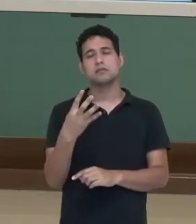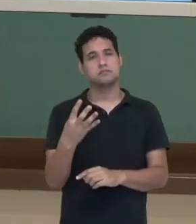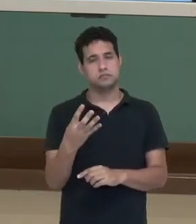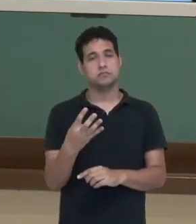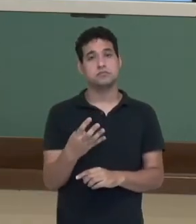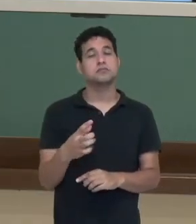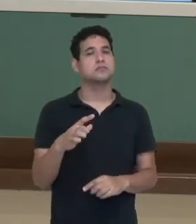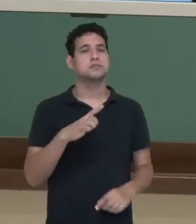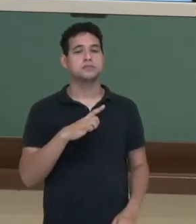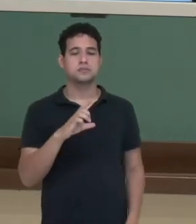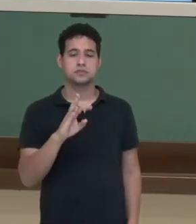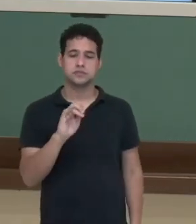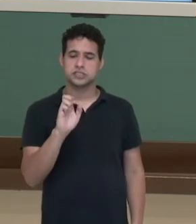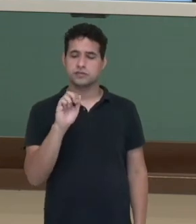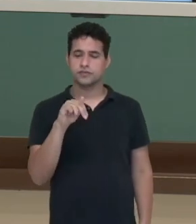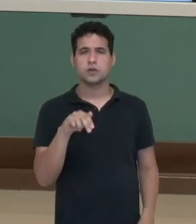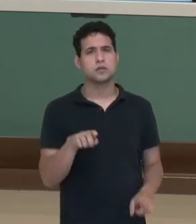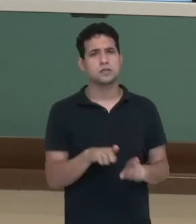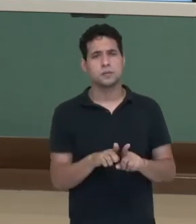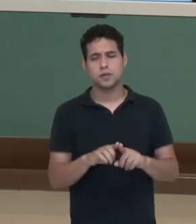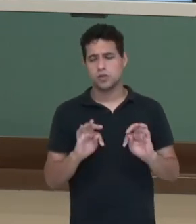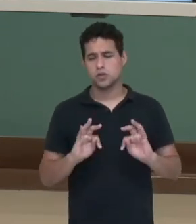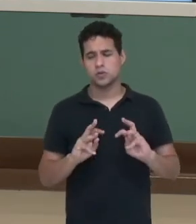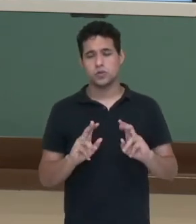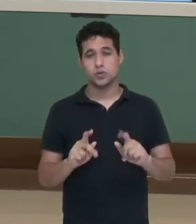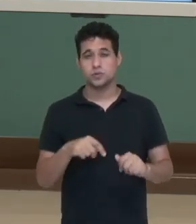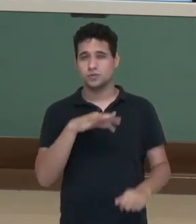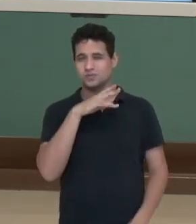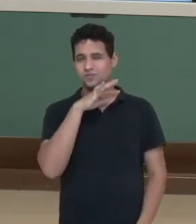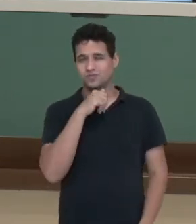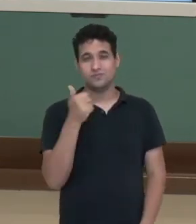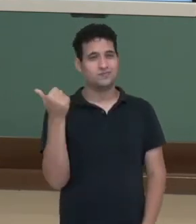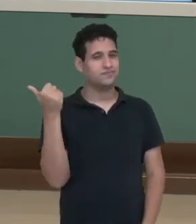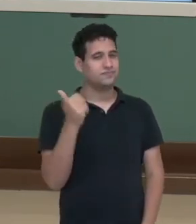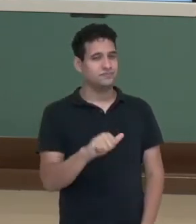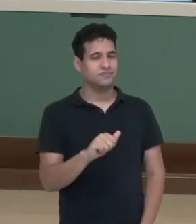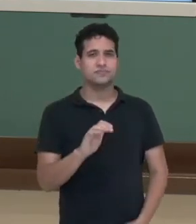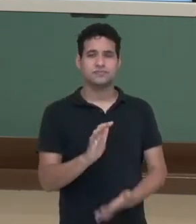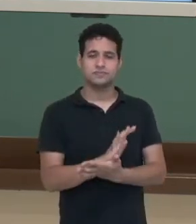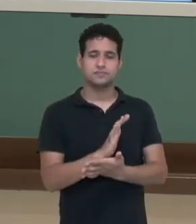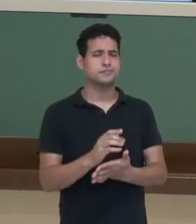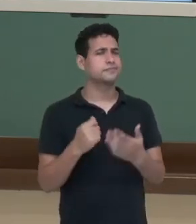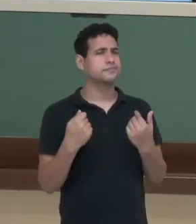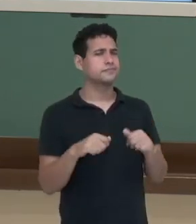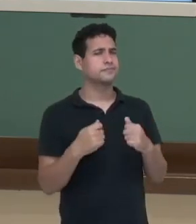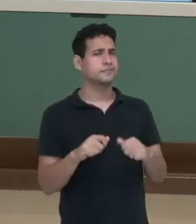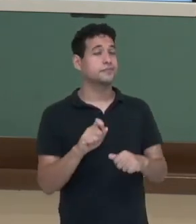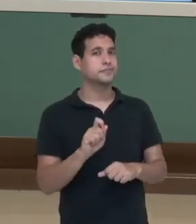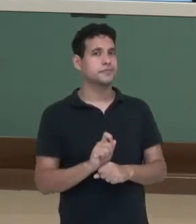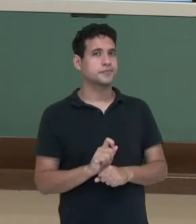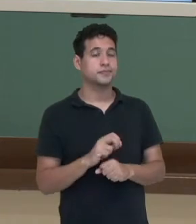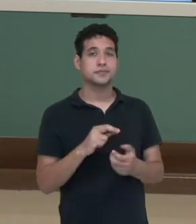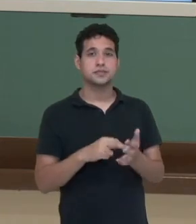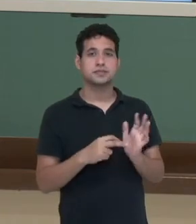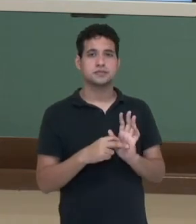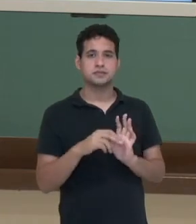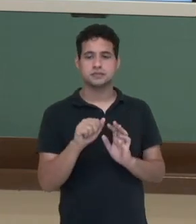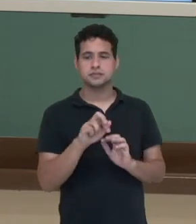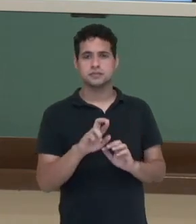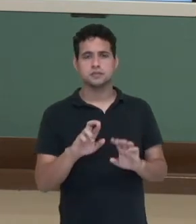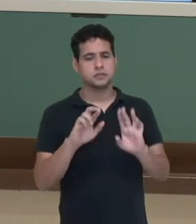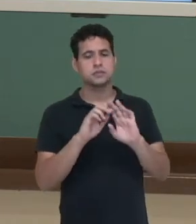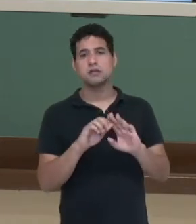Os tifones, o tempo, o clima, prejudicou alguns atletas que precisaram, que suas provas eram ao ar livre.